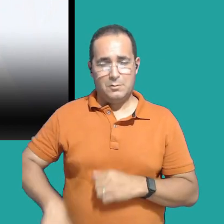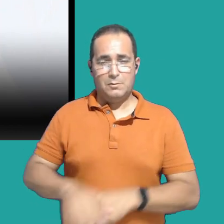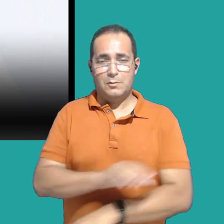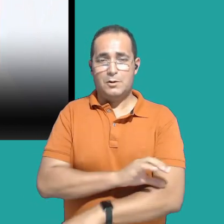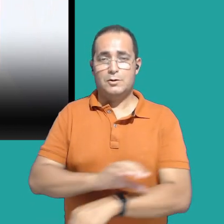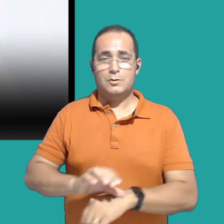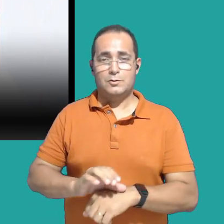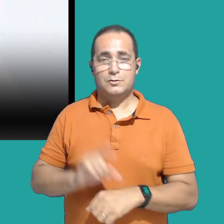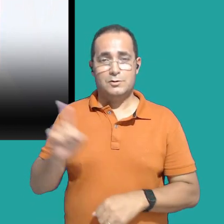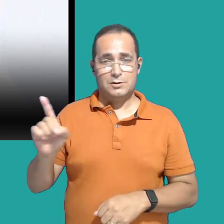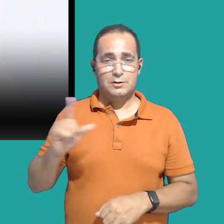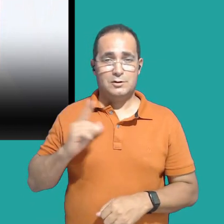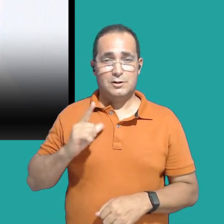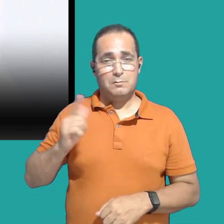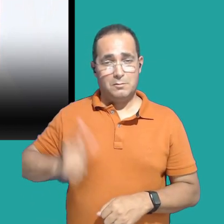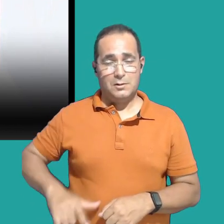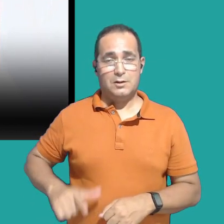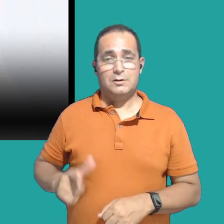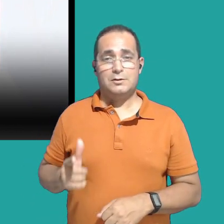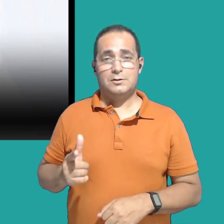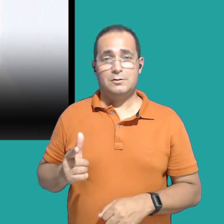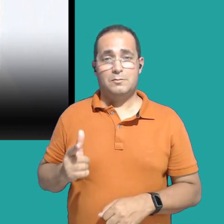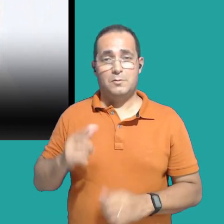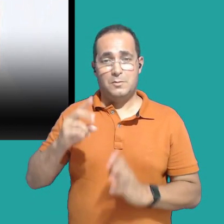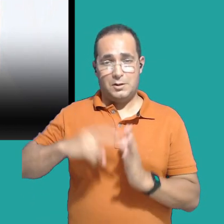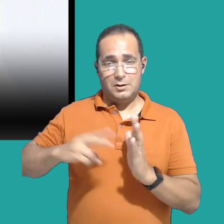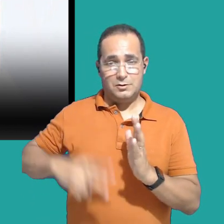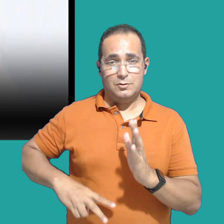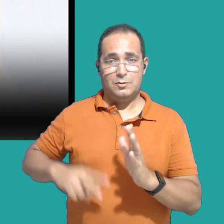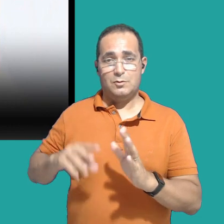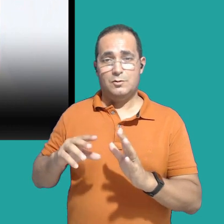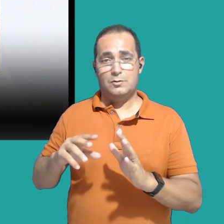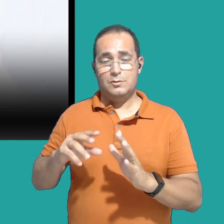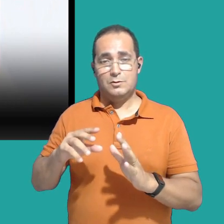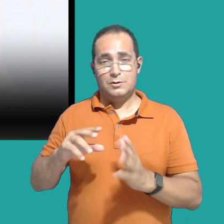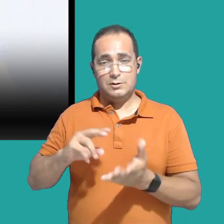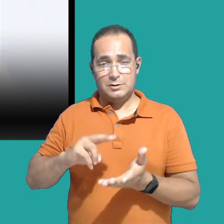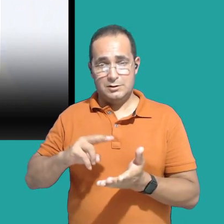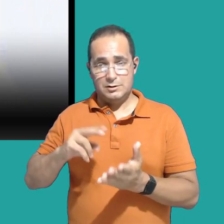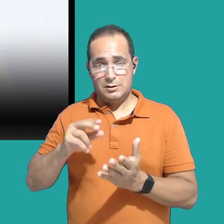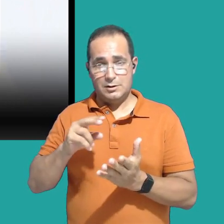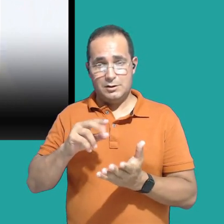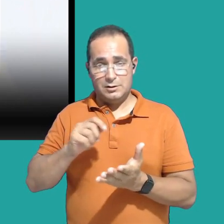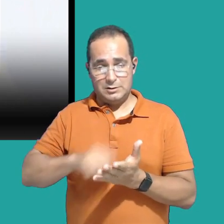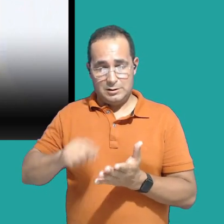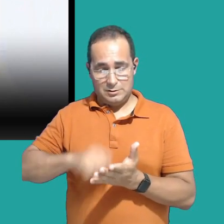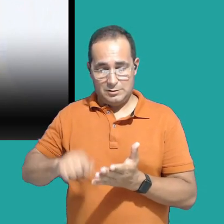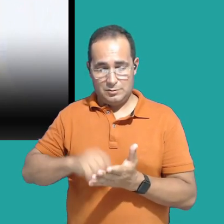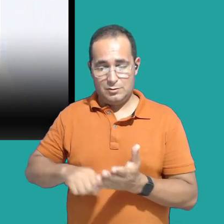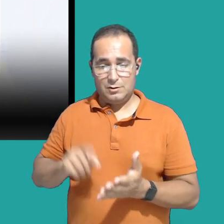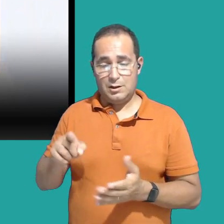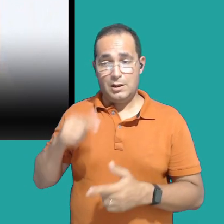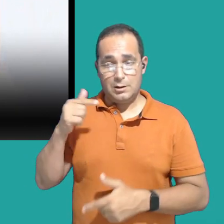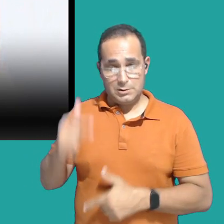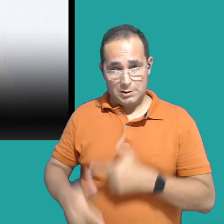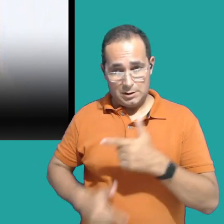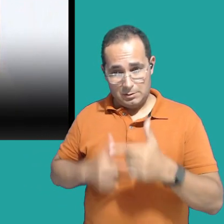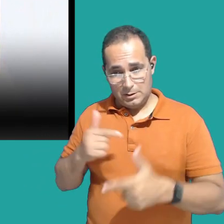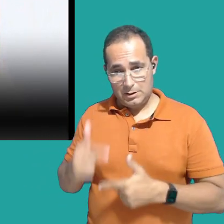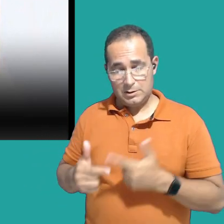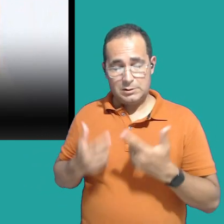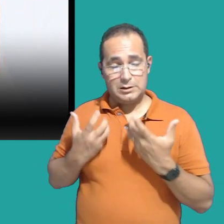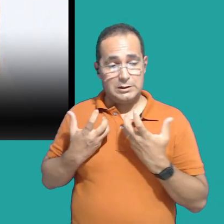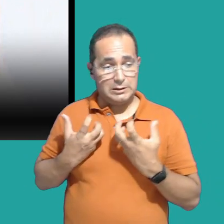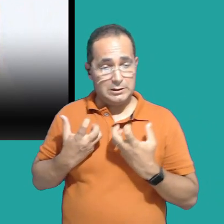hoje em dia tem mais cursos, né, que eles acabam disponibilizando para ledor, para escritor. Mas tanto é que, assim, é